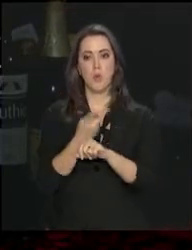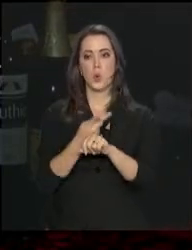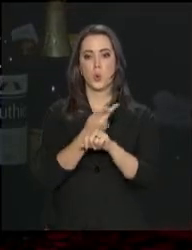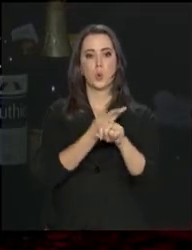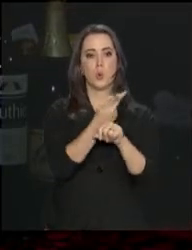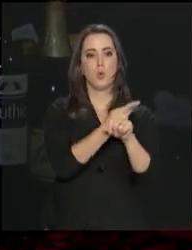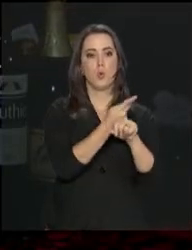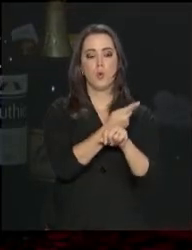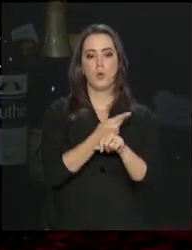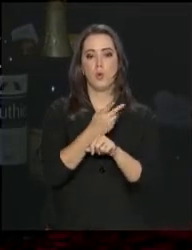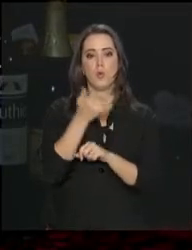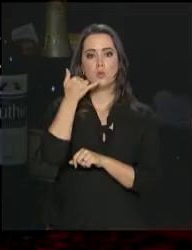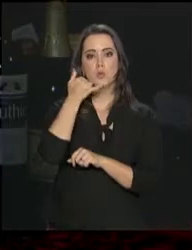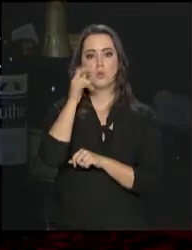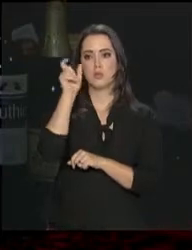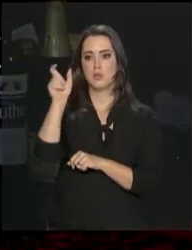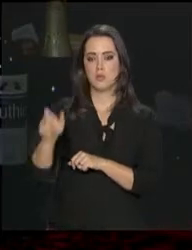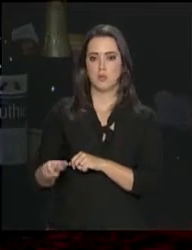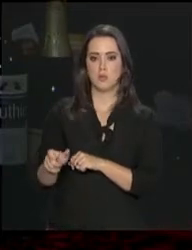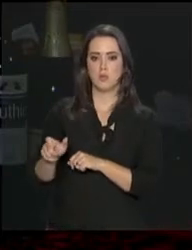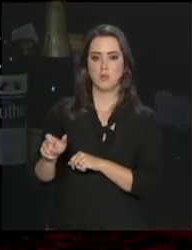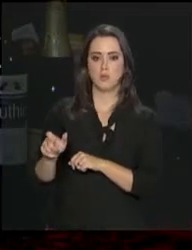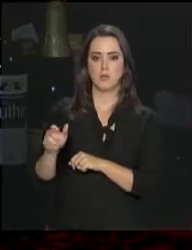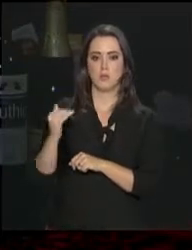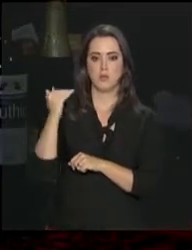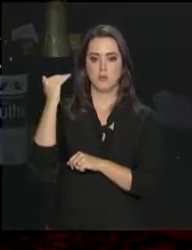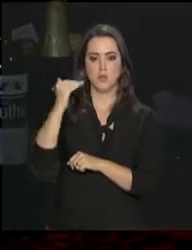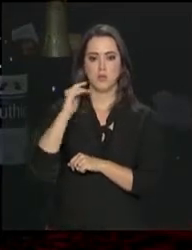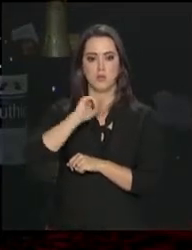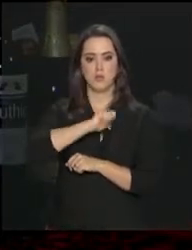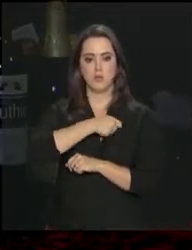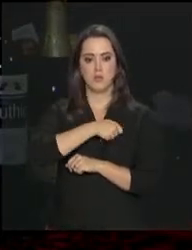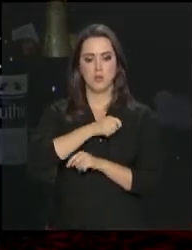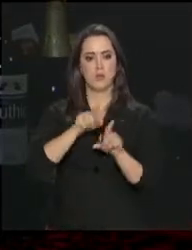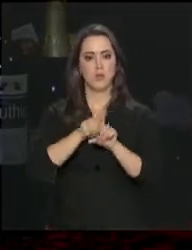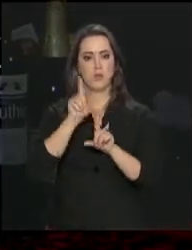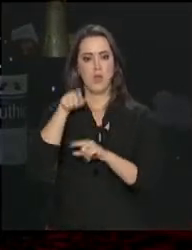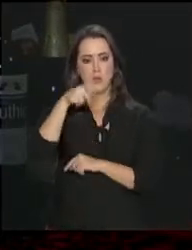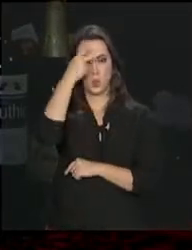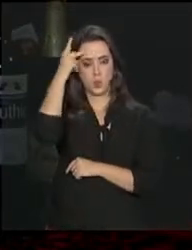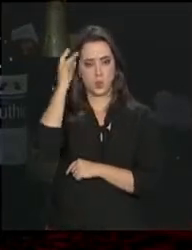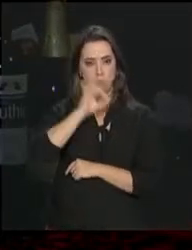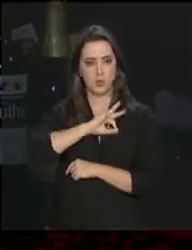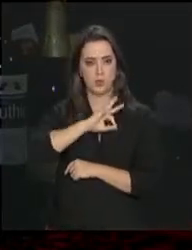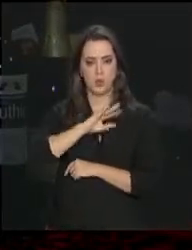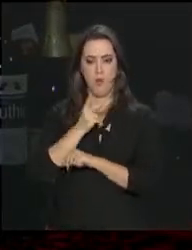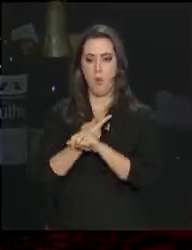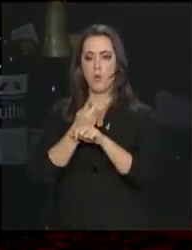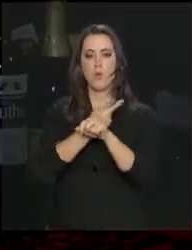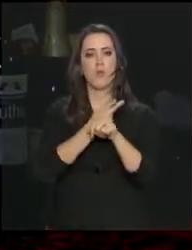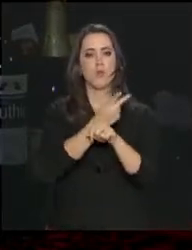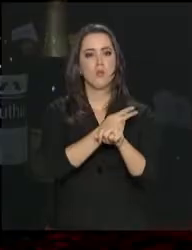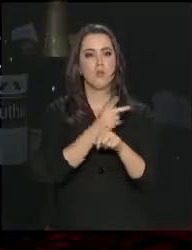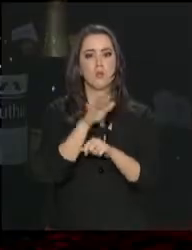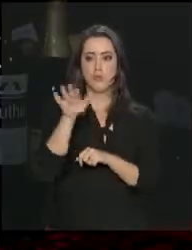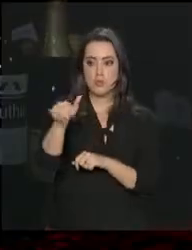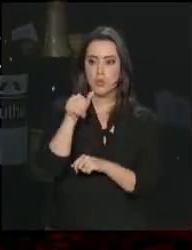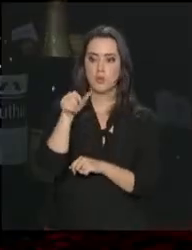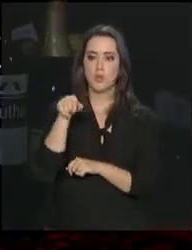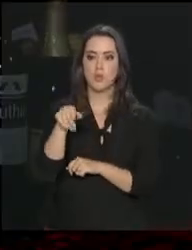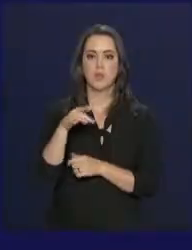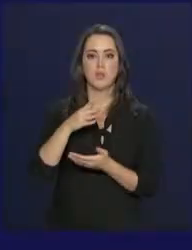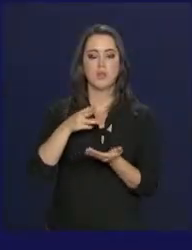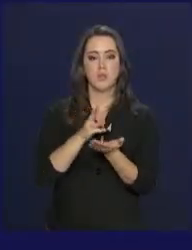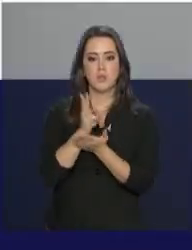ano e o agente máximo lado da delegacia de um centro da ceilândia acabou me dando a intimação pelo